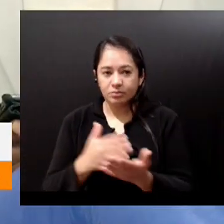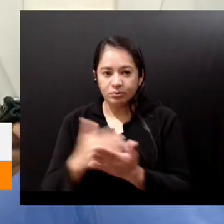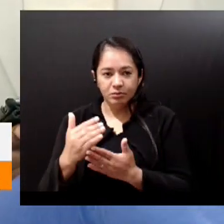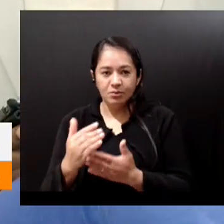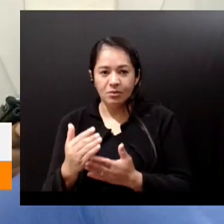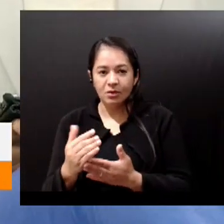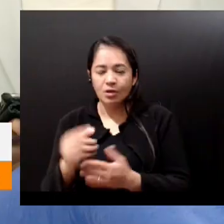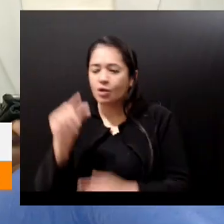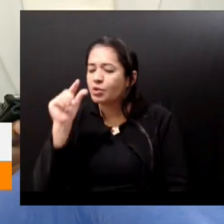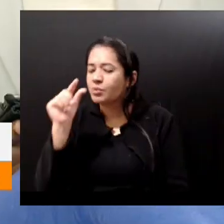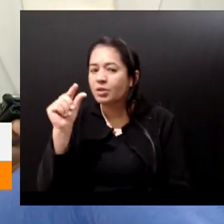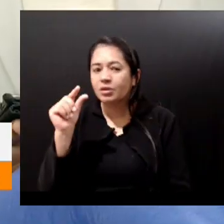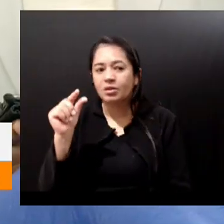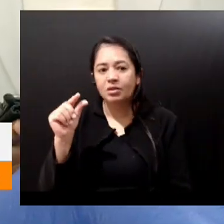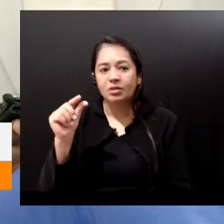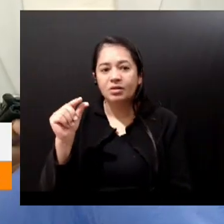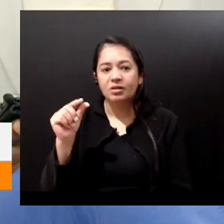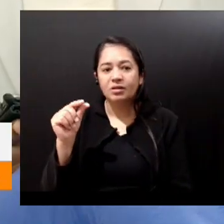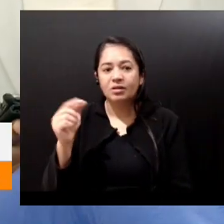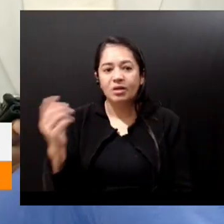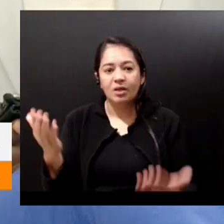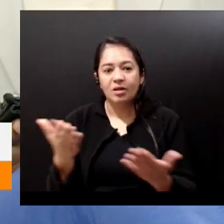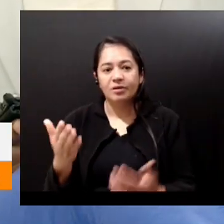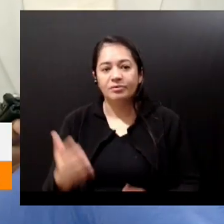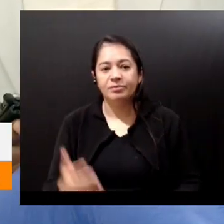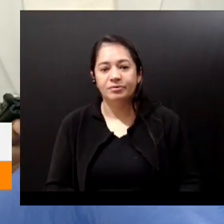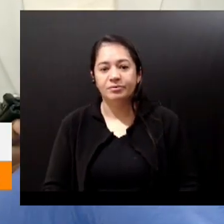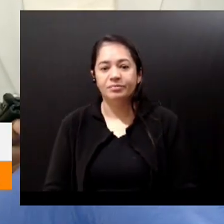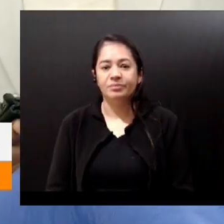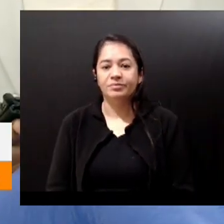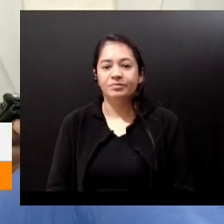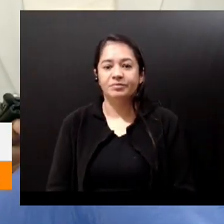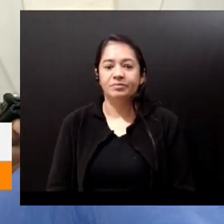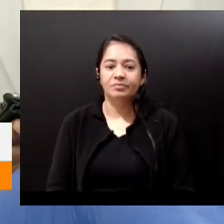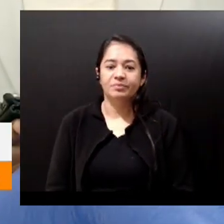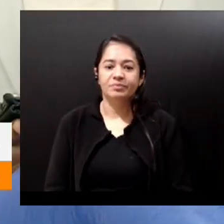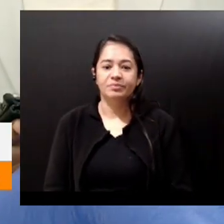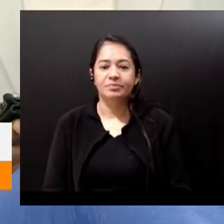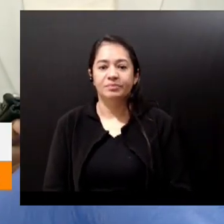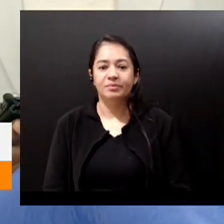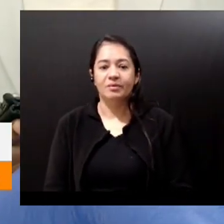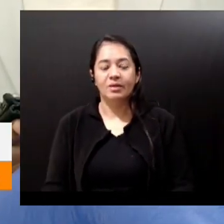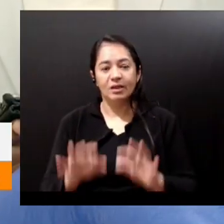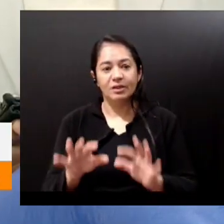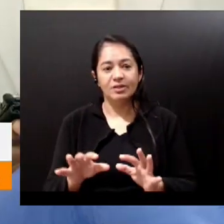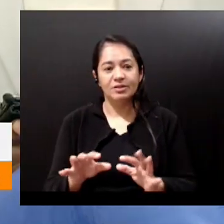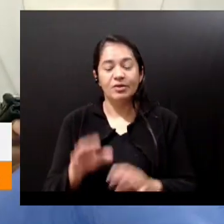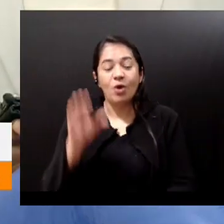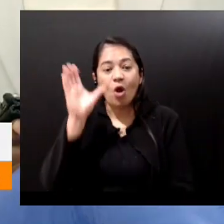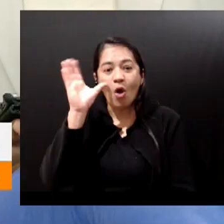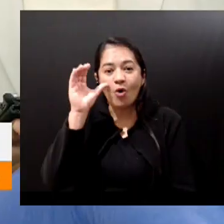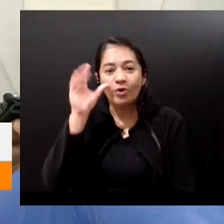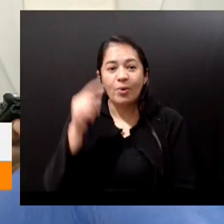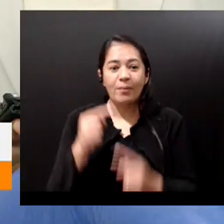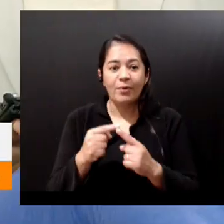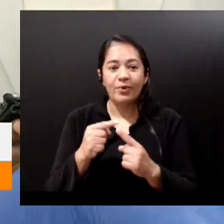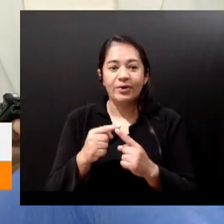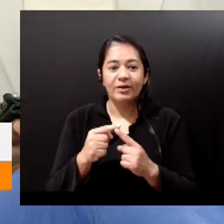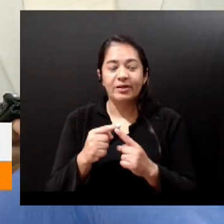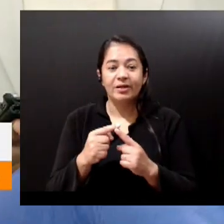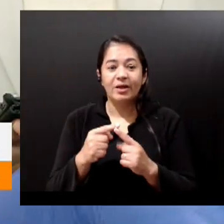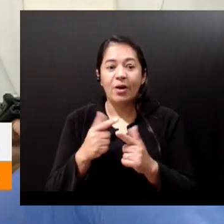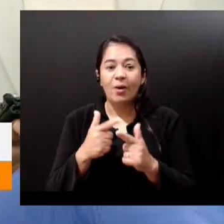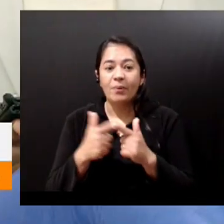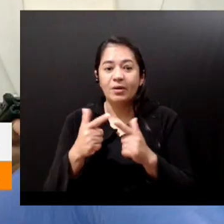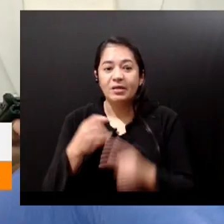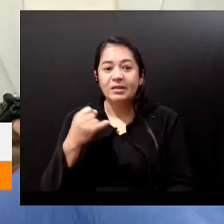Que é esse que a Samara estava dizendo, seja com cabo ou sem cabo. E isso ficou uma coisa curiosa. As marcas começaram a ver um problema, porque se você colocar muito pequeno, a